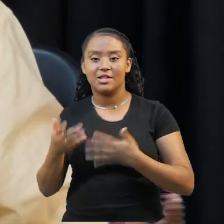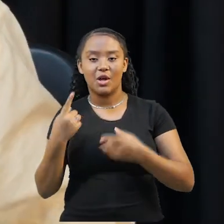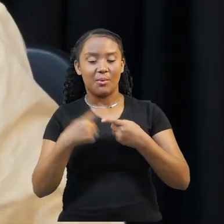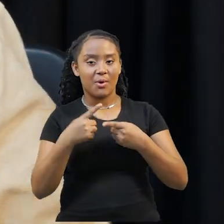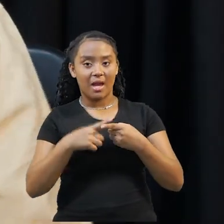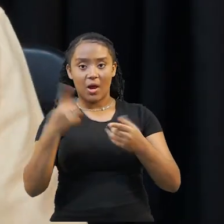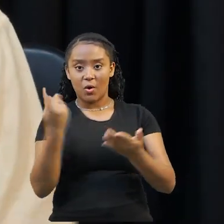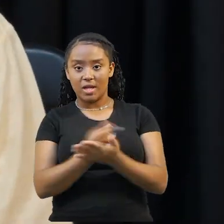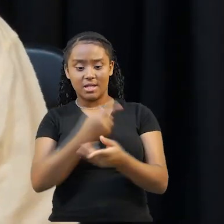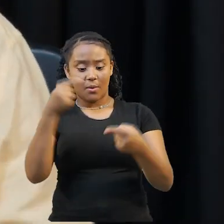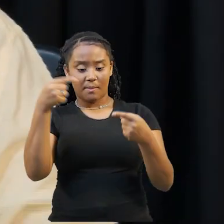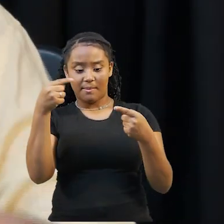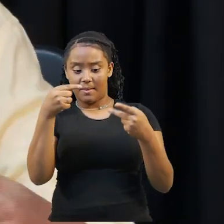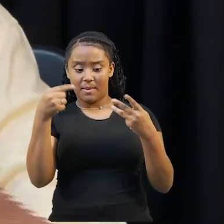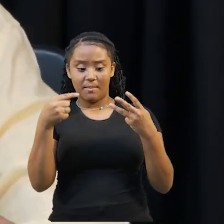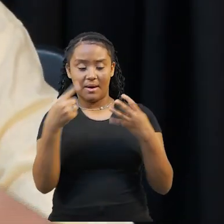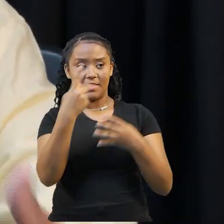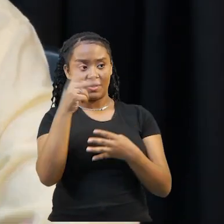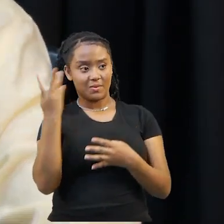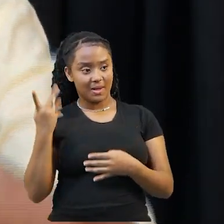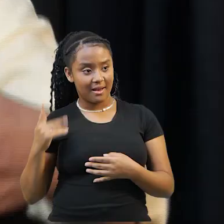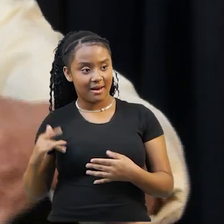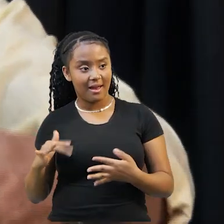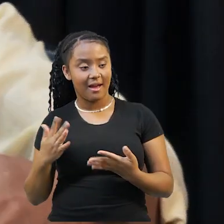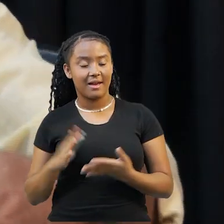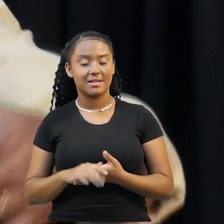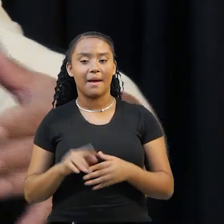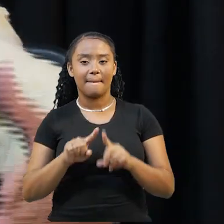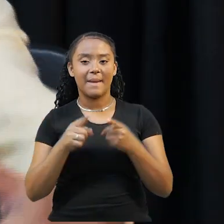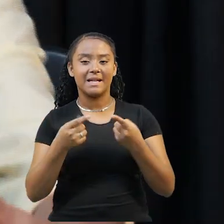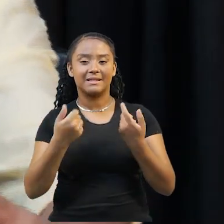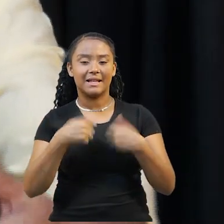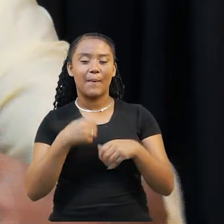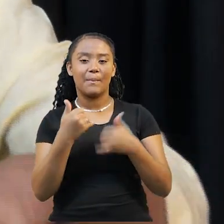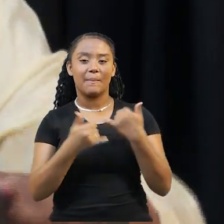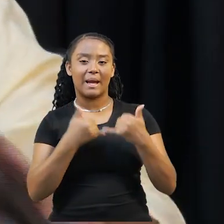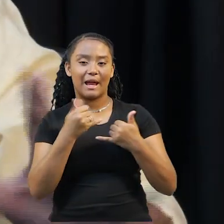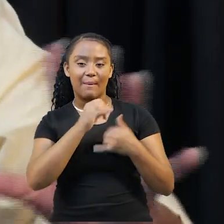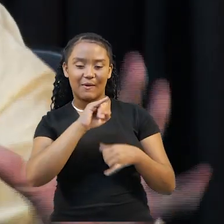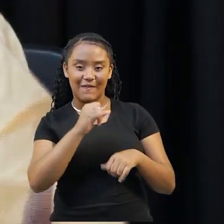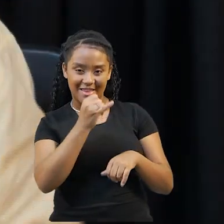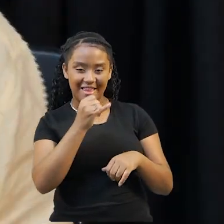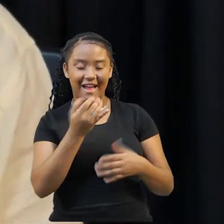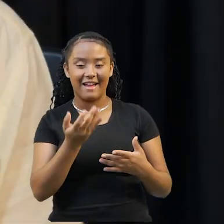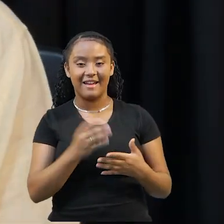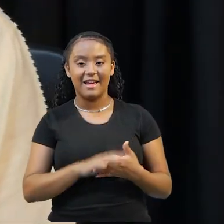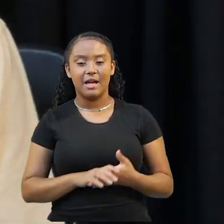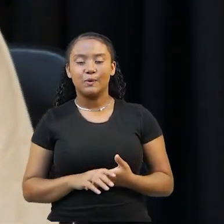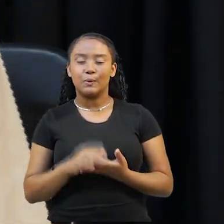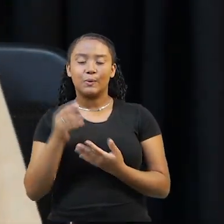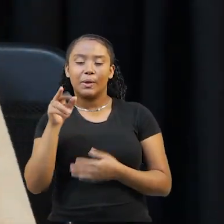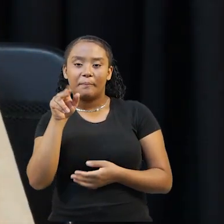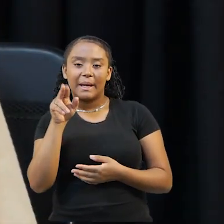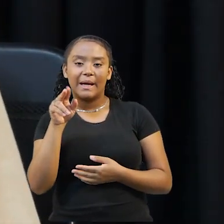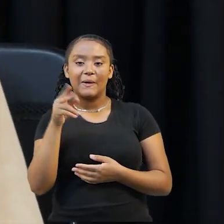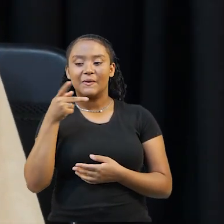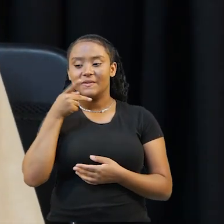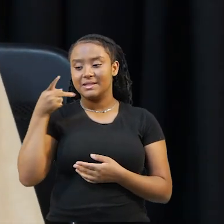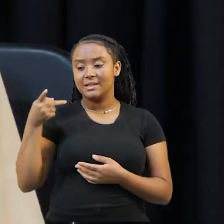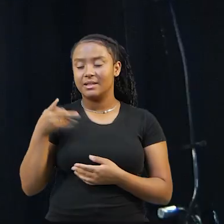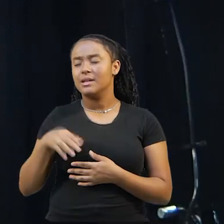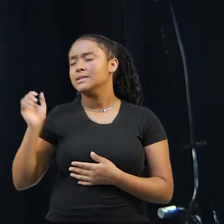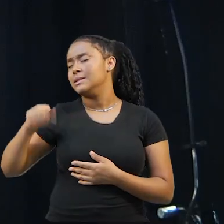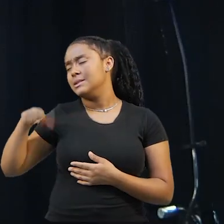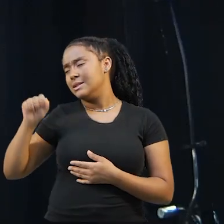tanto de acontecimentos, com os irmãos, com o vizinho, com a vizinha, dava para... Dava. A gente ainda